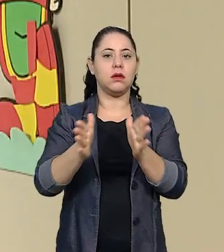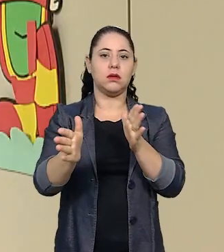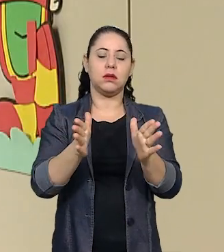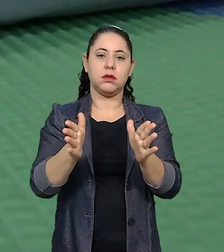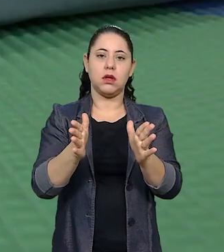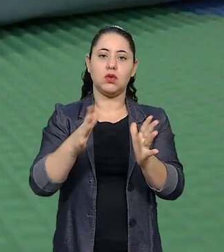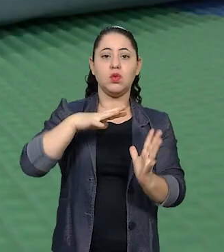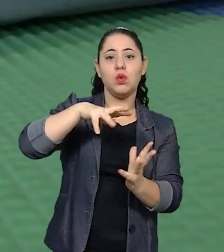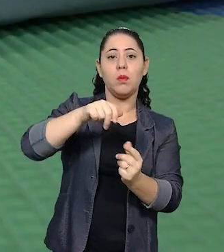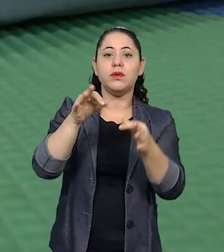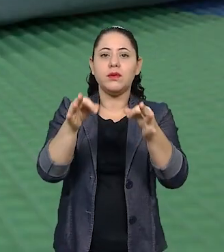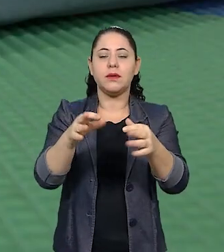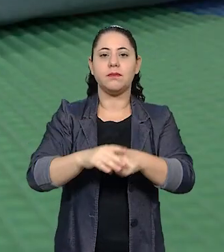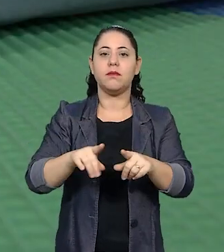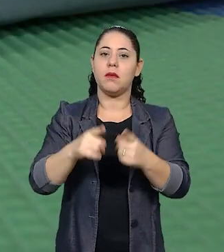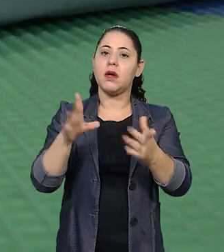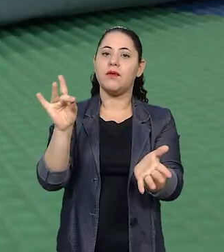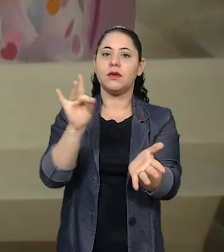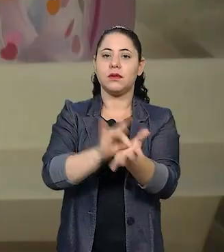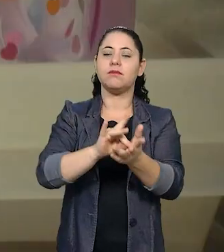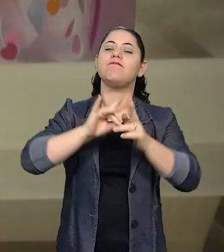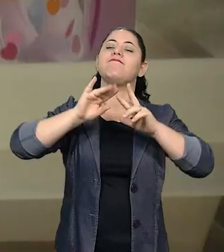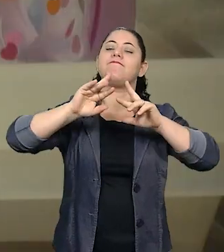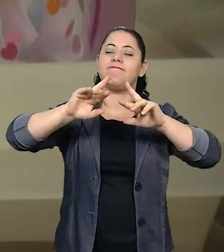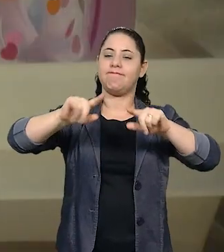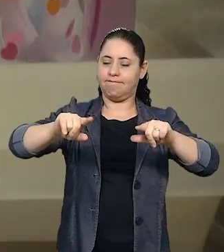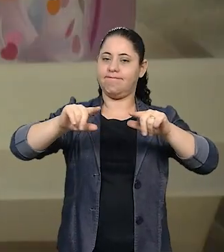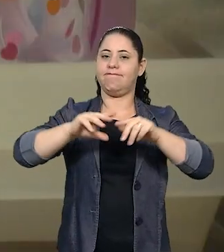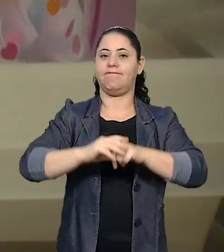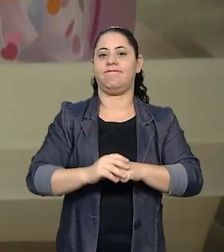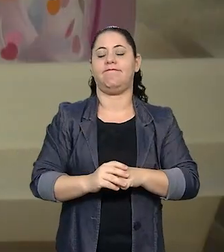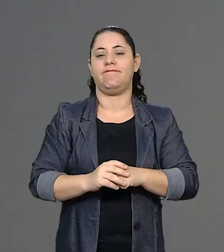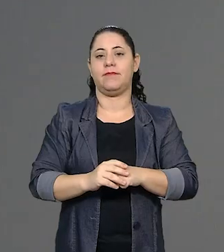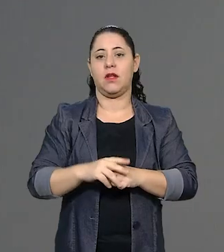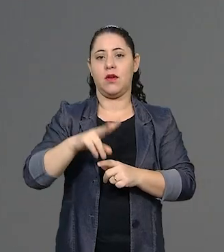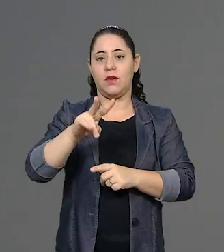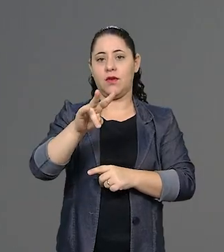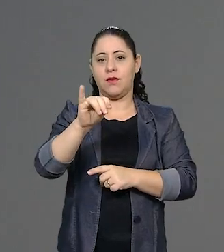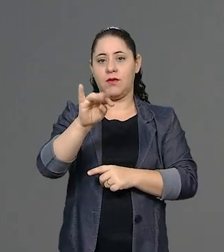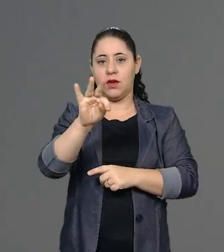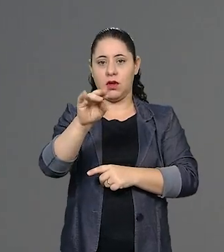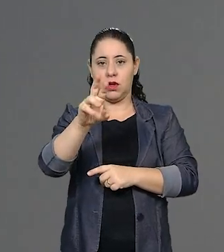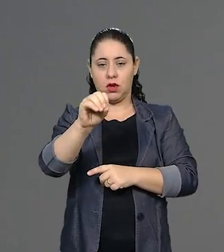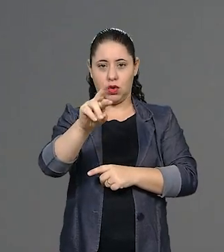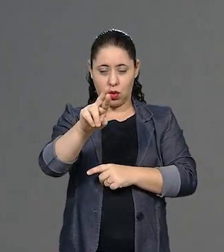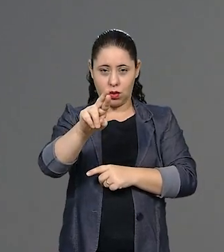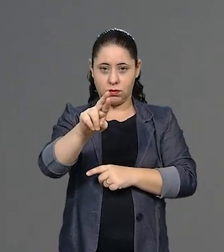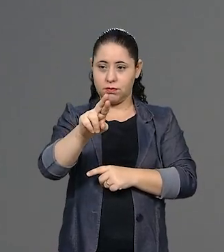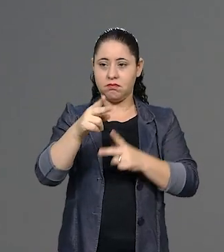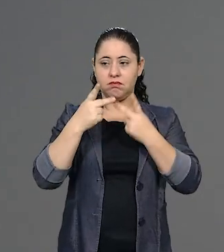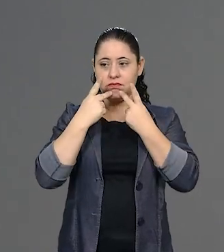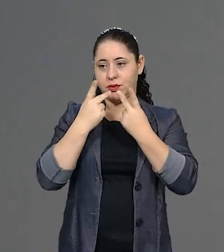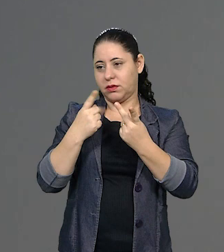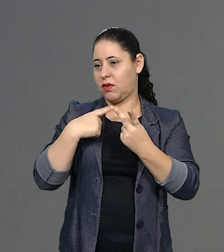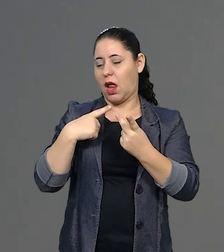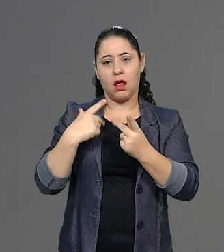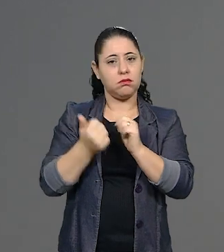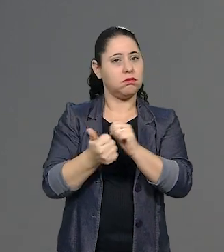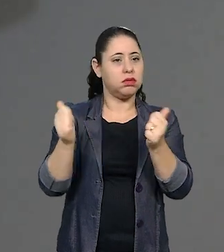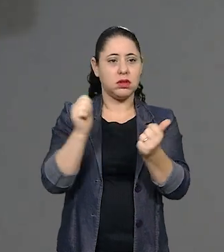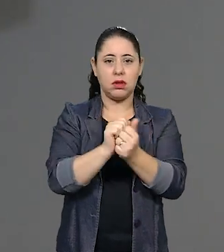acabou de mostrar é do Supremo Tribunal Federal. Digamos que é o modelo que toda a população deveria ter acesso no mundo ideal. Mas